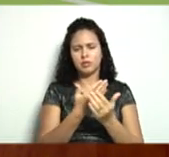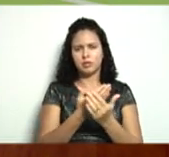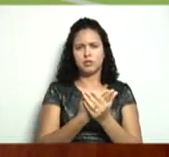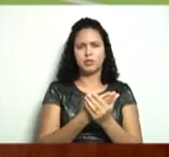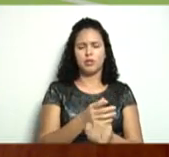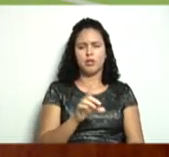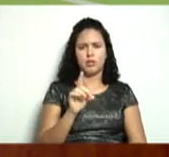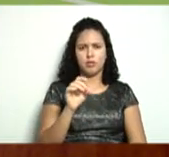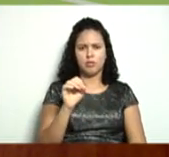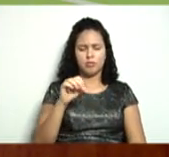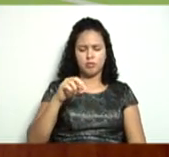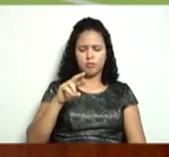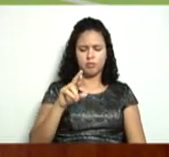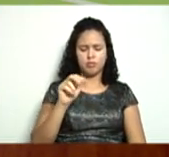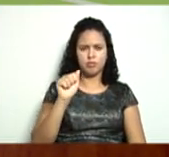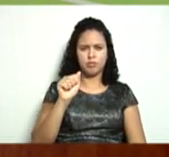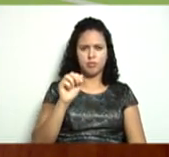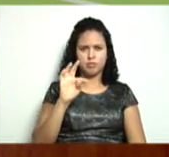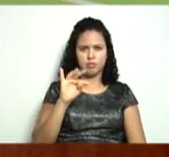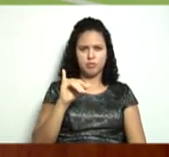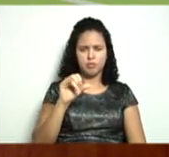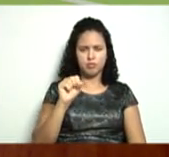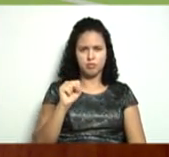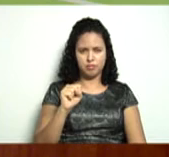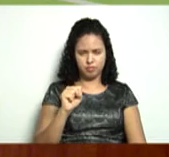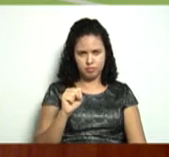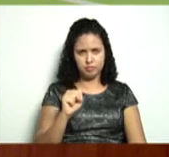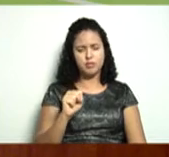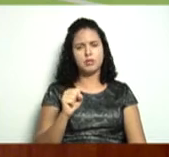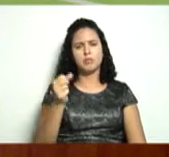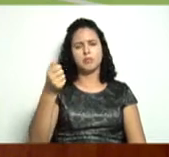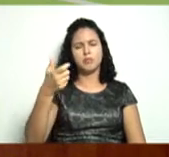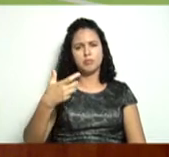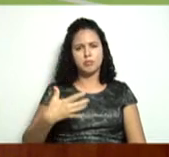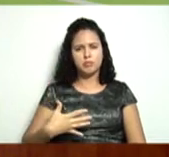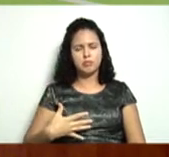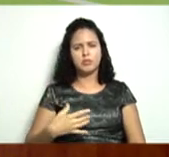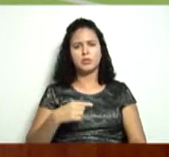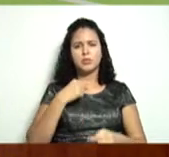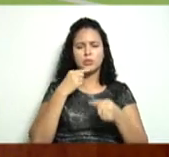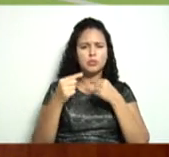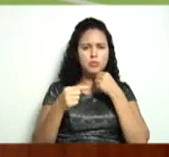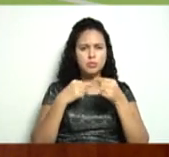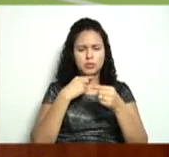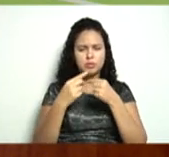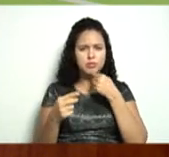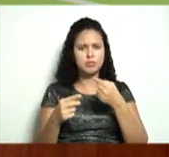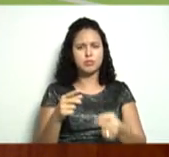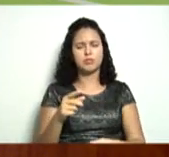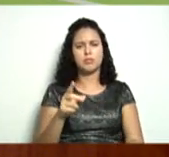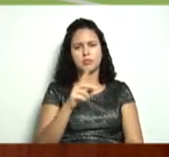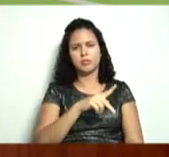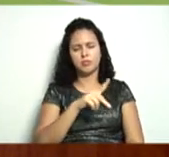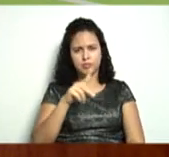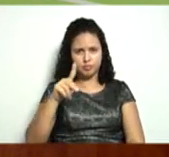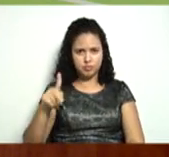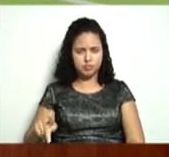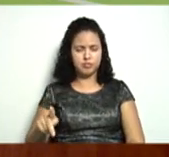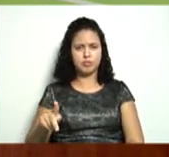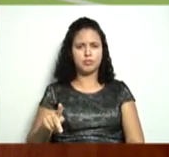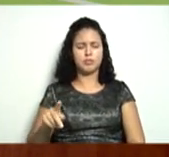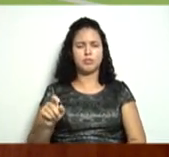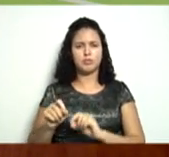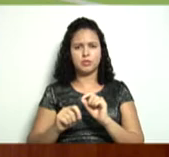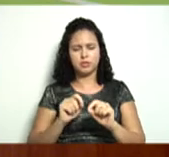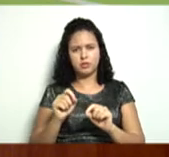ela está dizendo aqui que os alunos estão com muita dúvida. Gostaria de deixar os meus parabéns aí aos alunos e à professora Fanny. É a